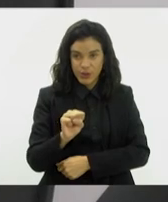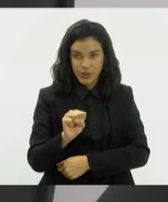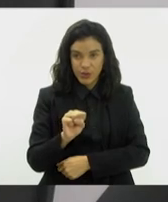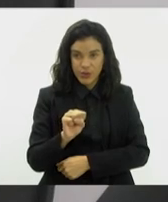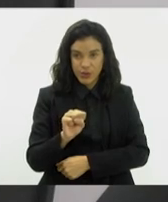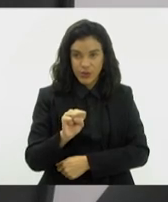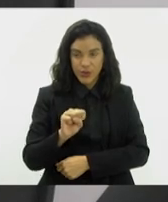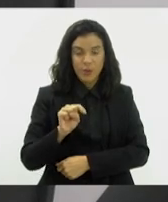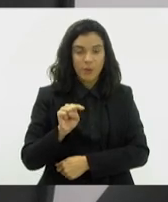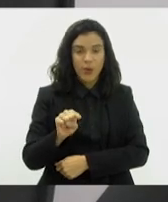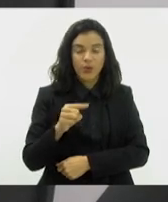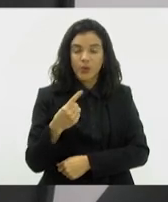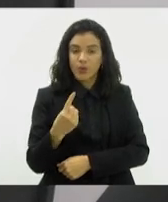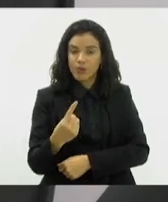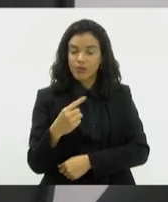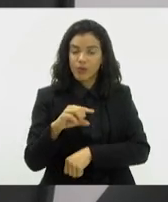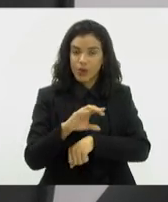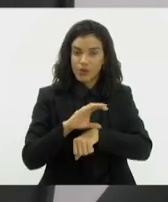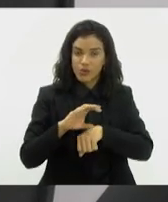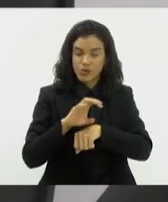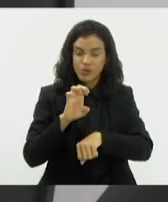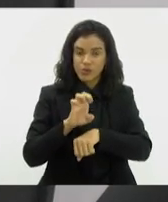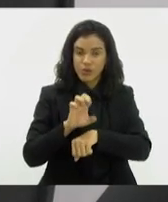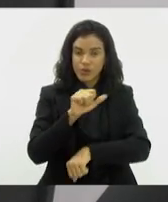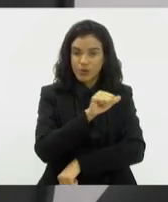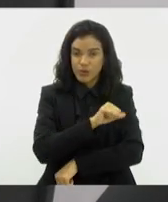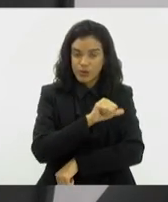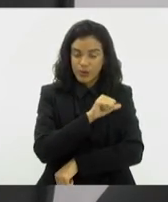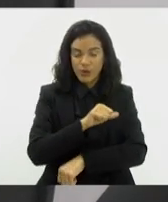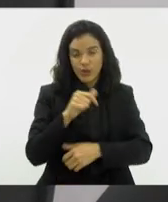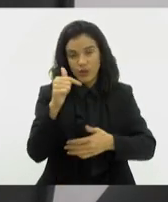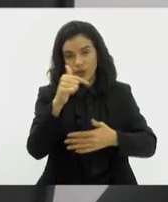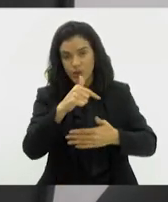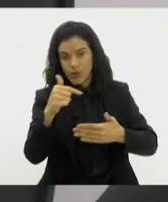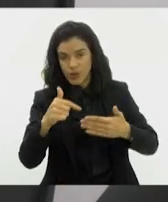338.1 da Constituição do Estado do Rio de Janeiro e da outras providências.